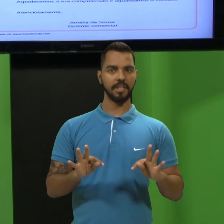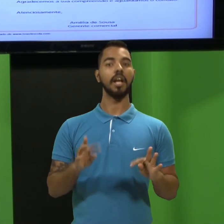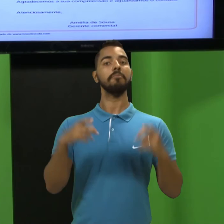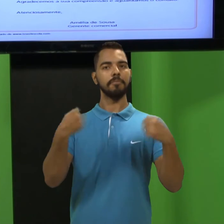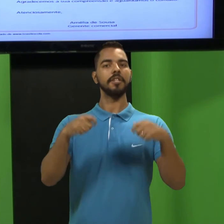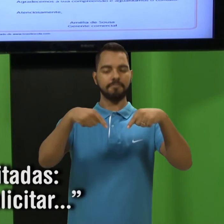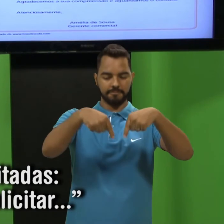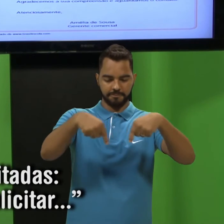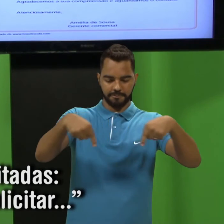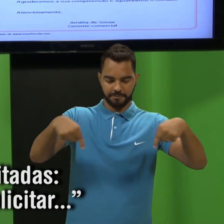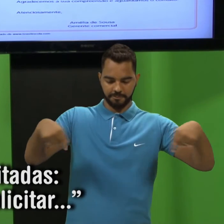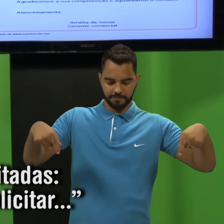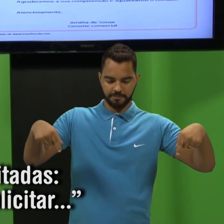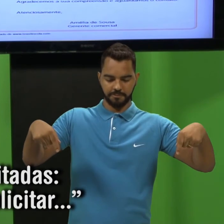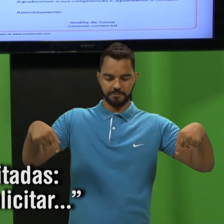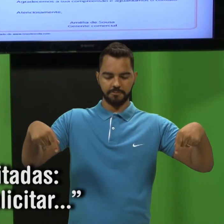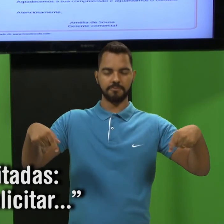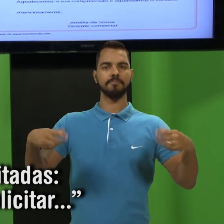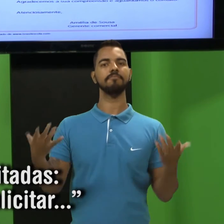é com muito prazer que...